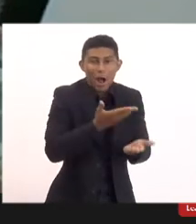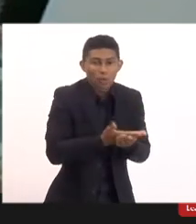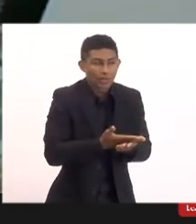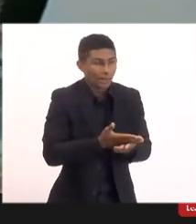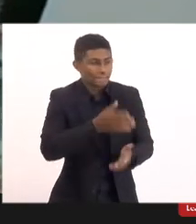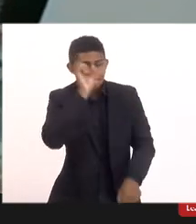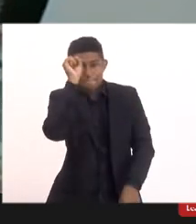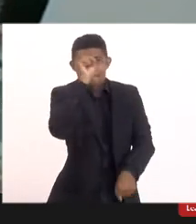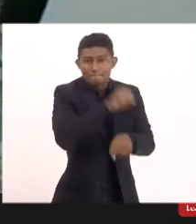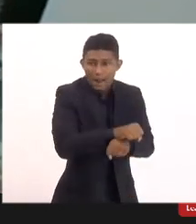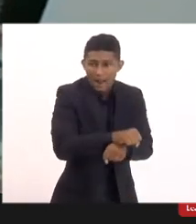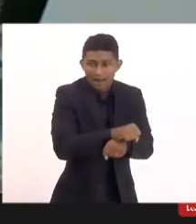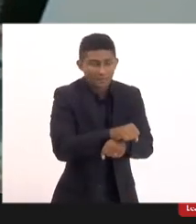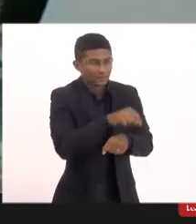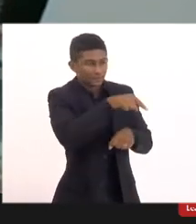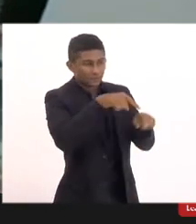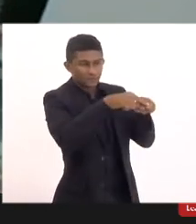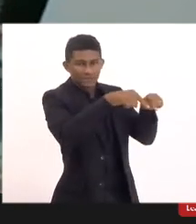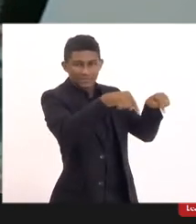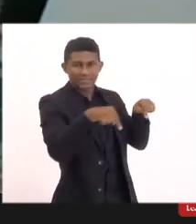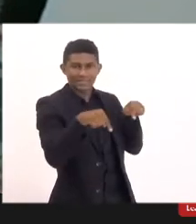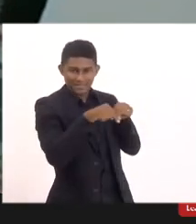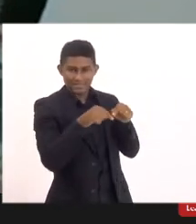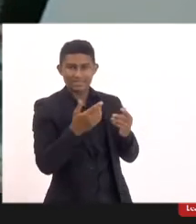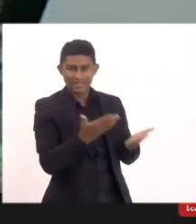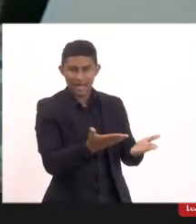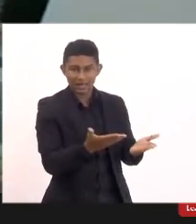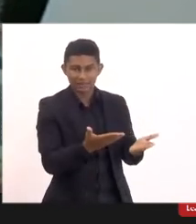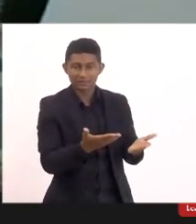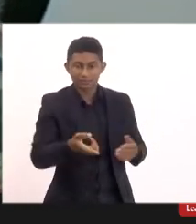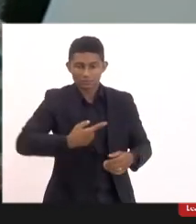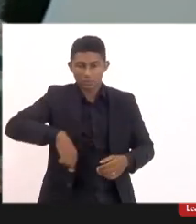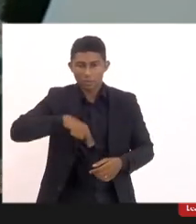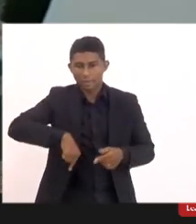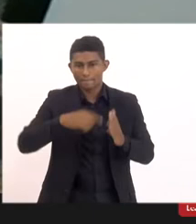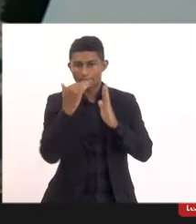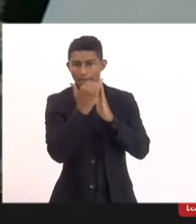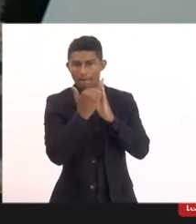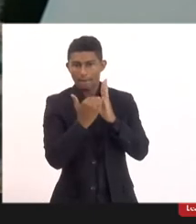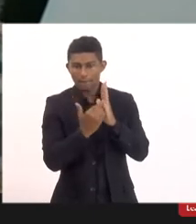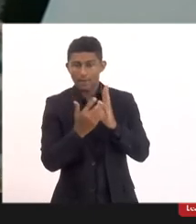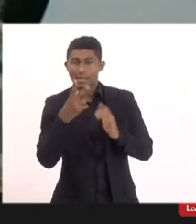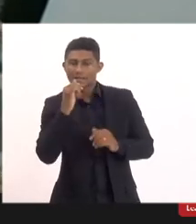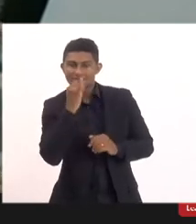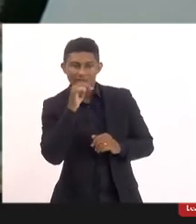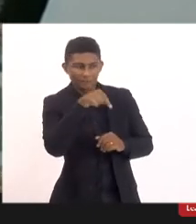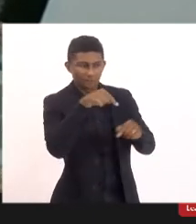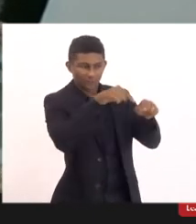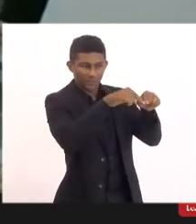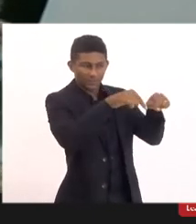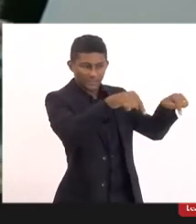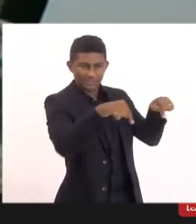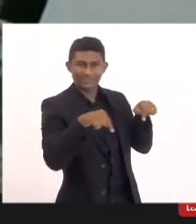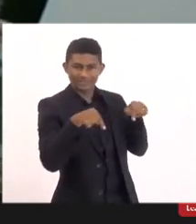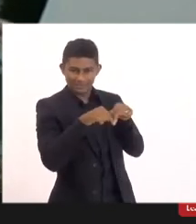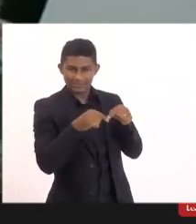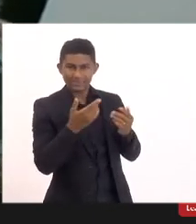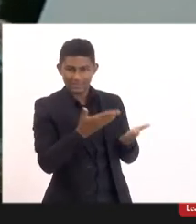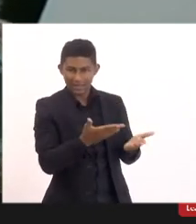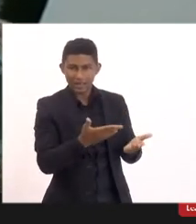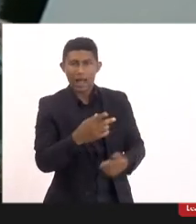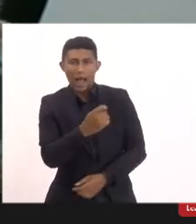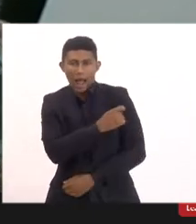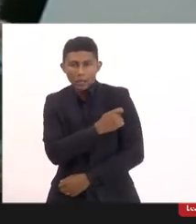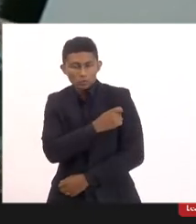aula naquela sala de aula onde é presente três casos ou mais simultaneamente e confirmados